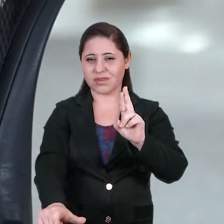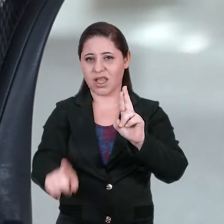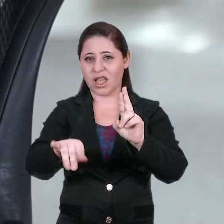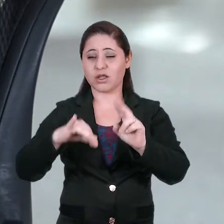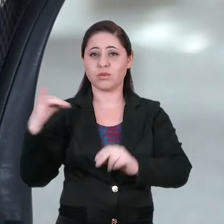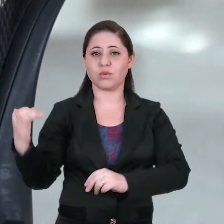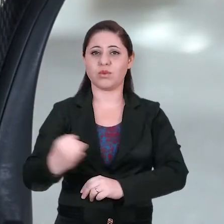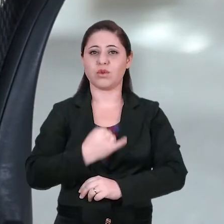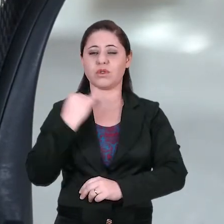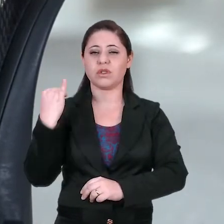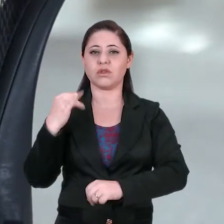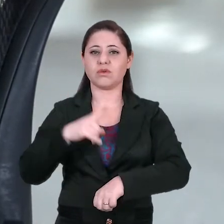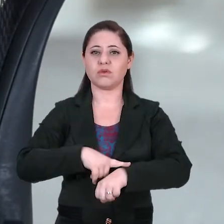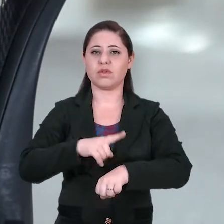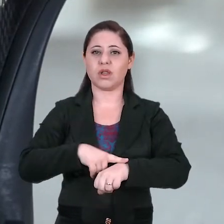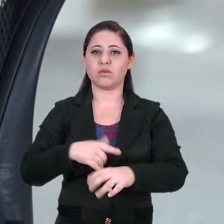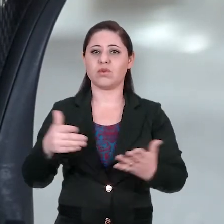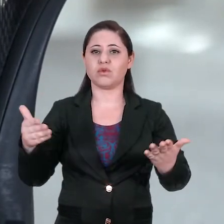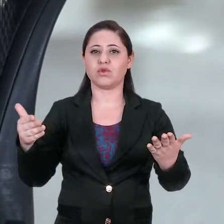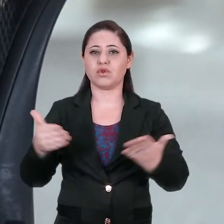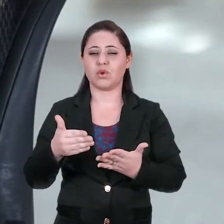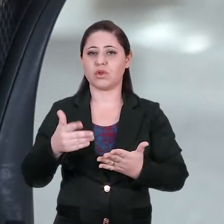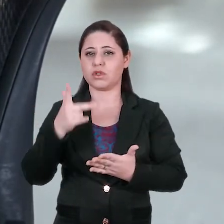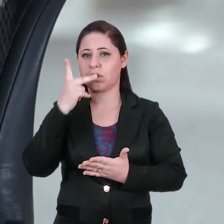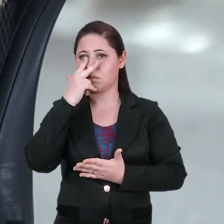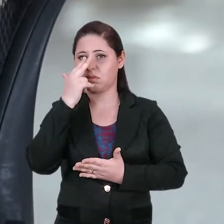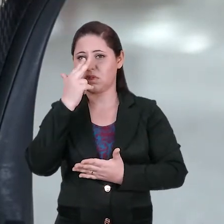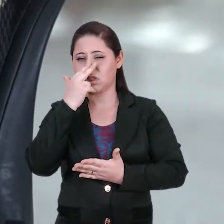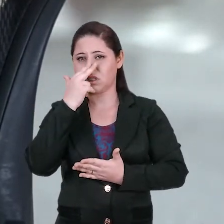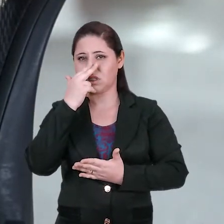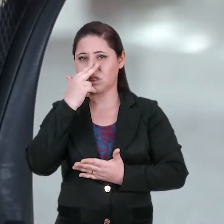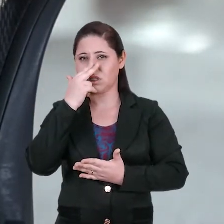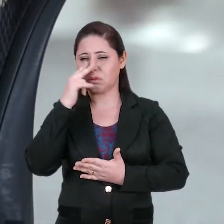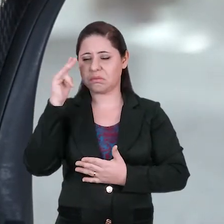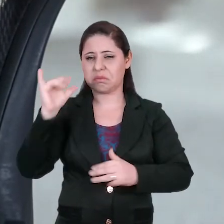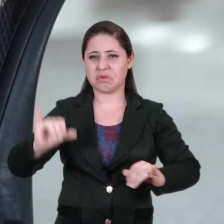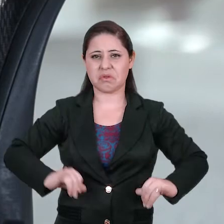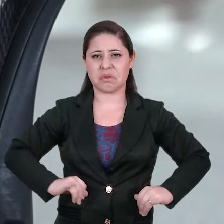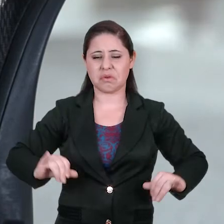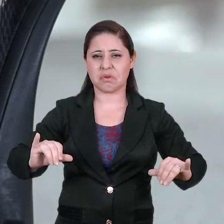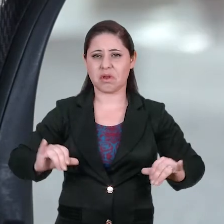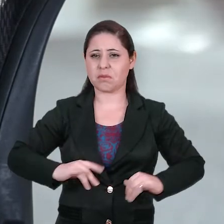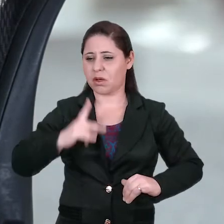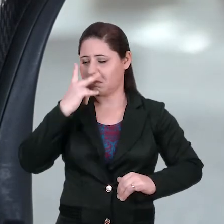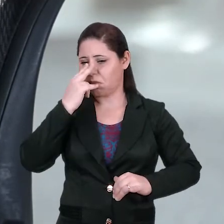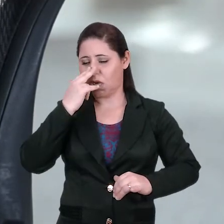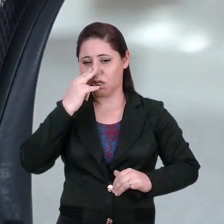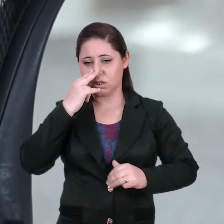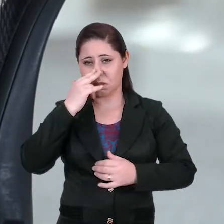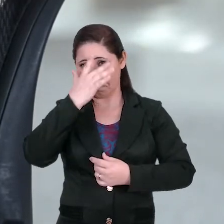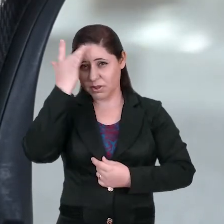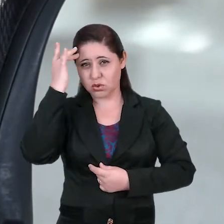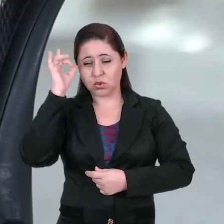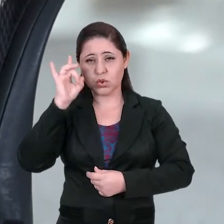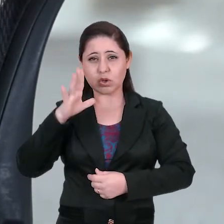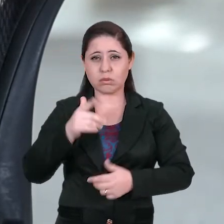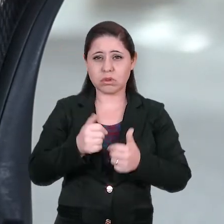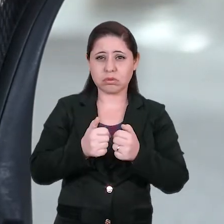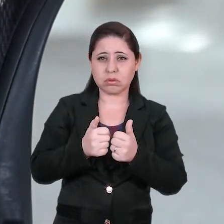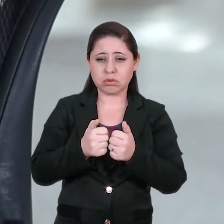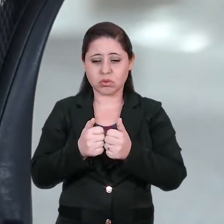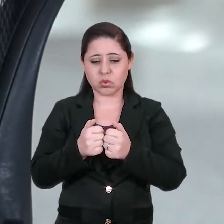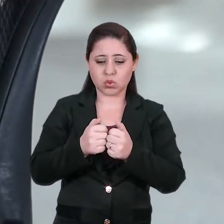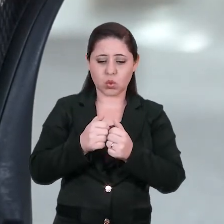fundamental, principalmente numa época de hoje, tão polarizada como nós estamos, principalmente pelos meios eletrônicos. O que a gente está vendo é